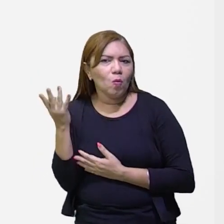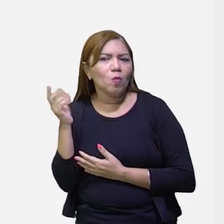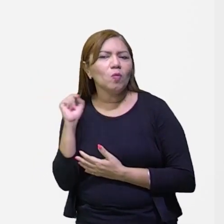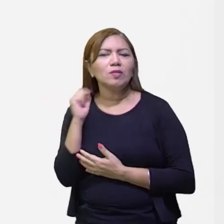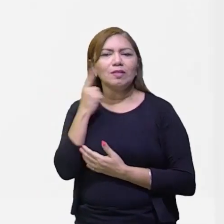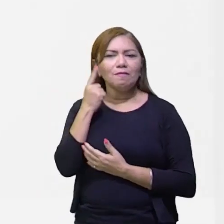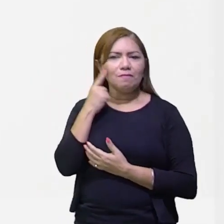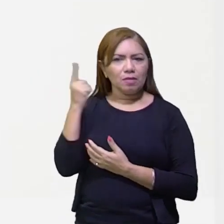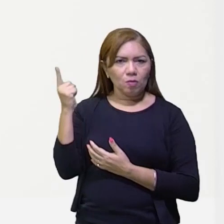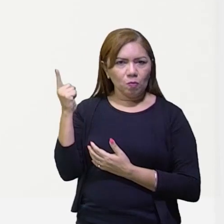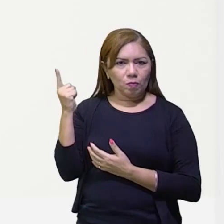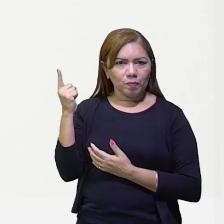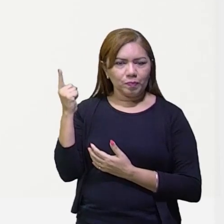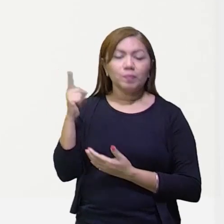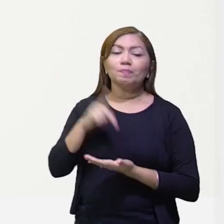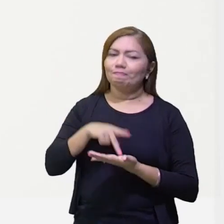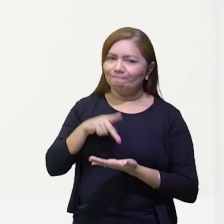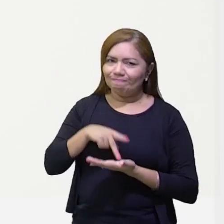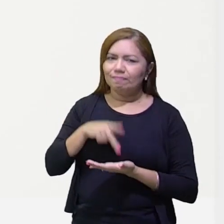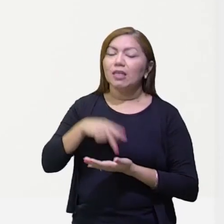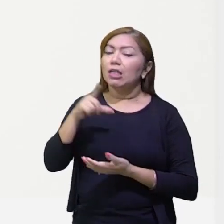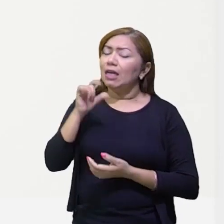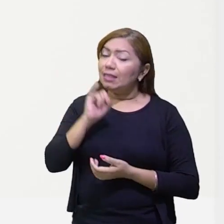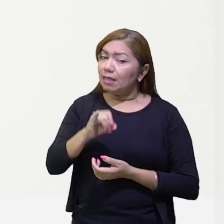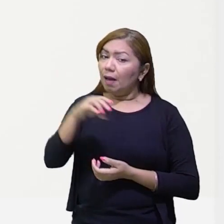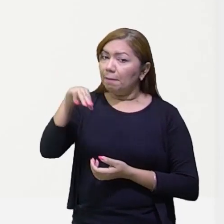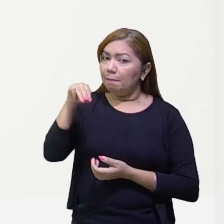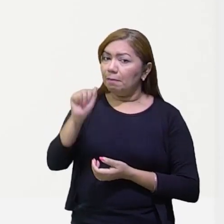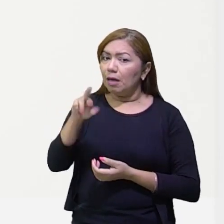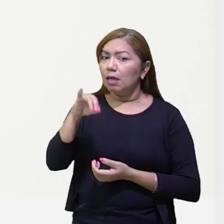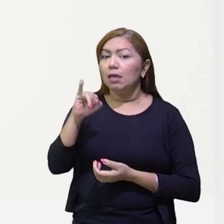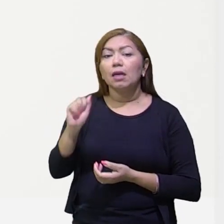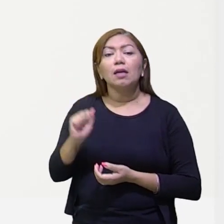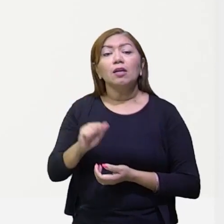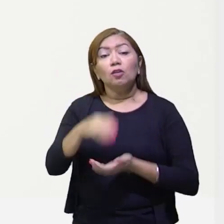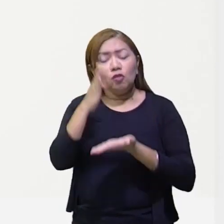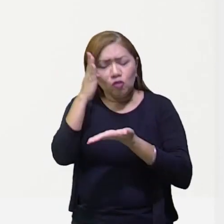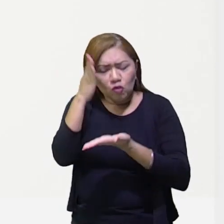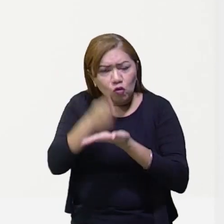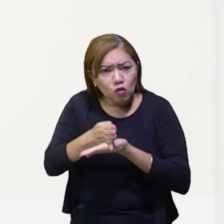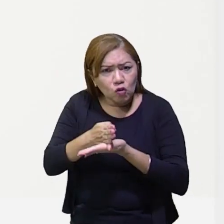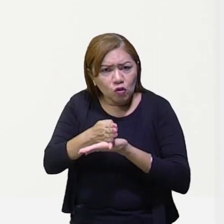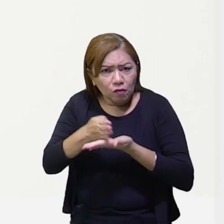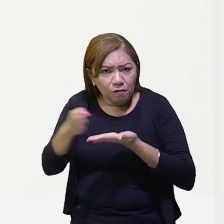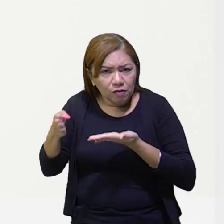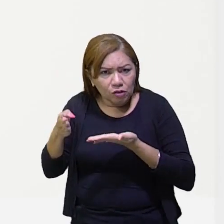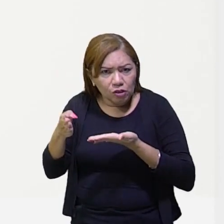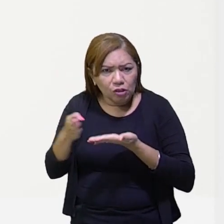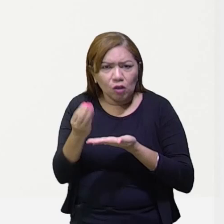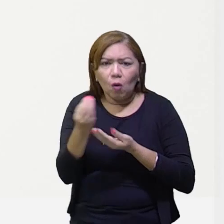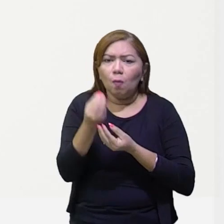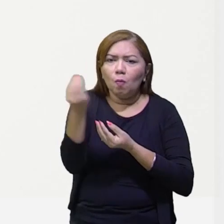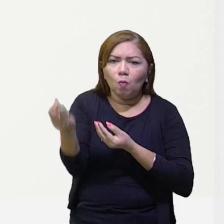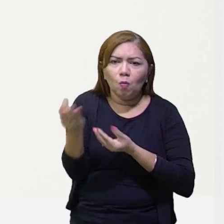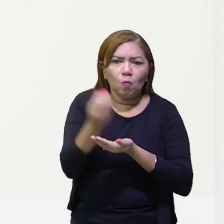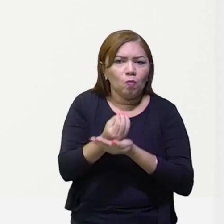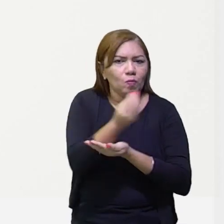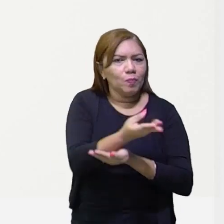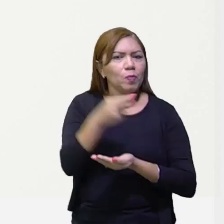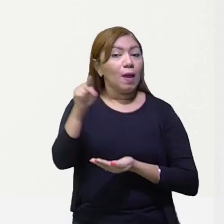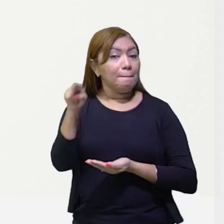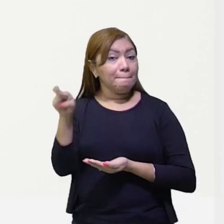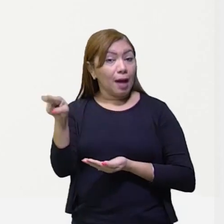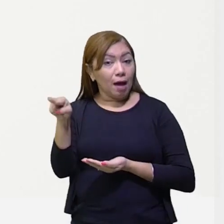tá verdade? Se Maria decidir dividir os bombons com seu irmão, com quantos bombons cada um